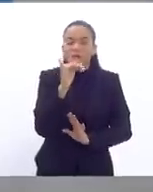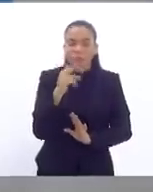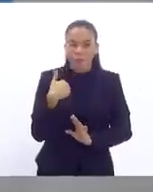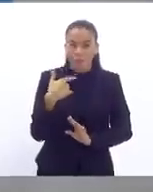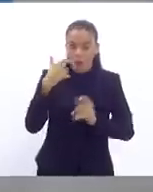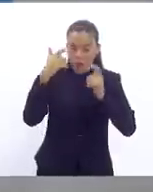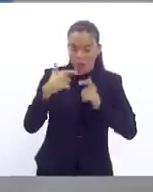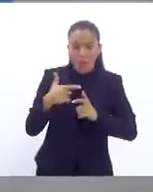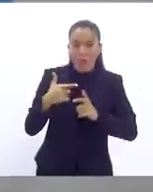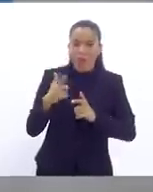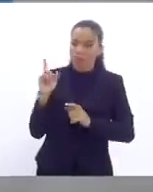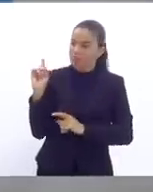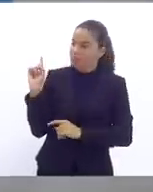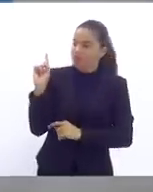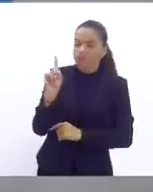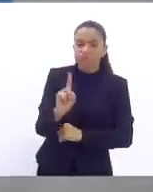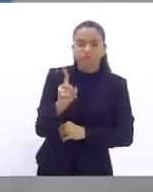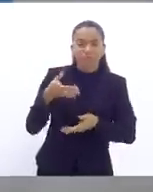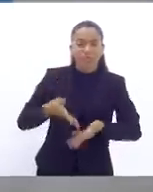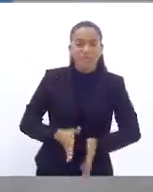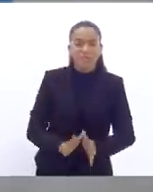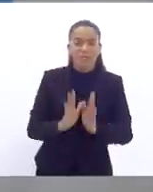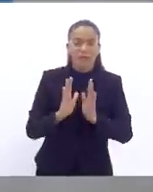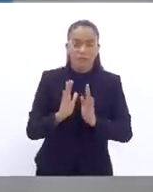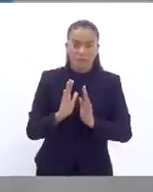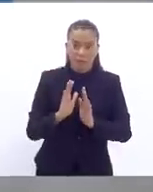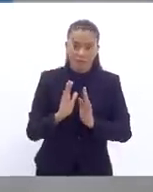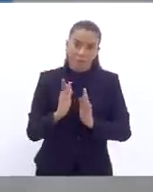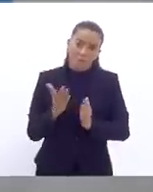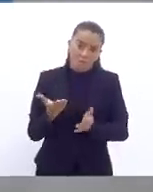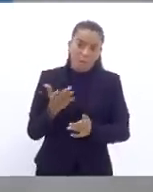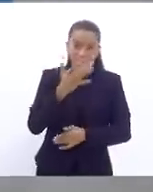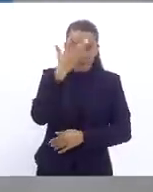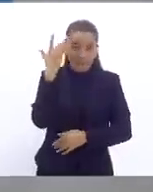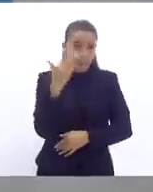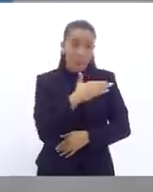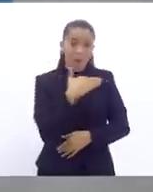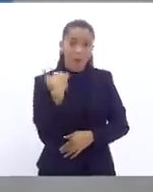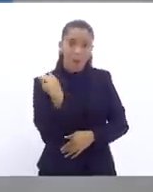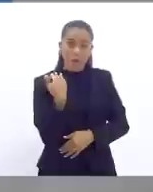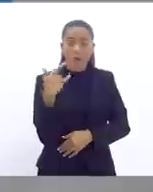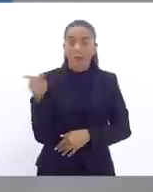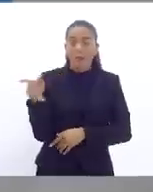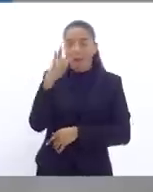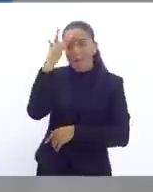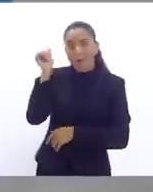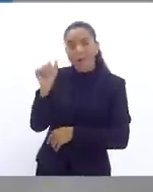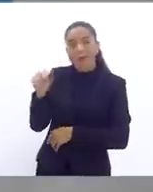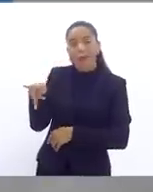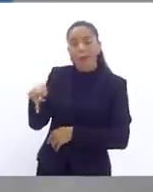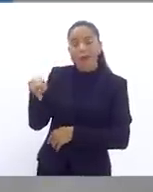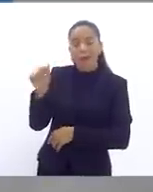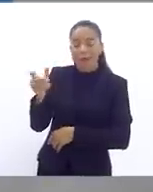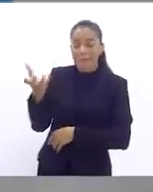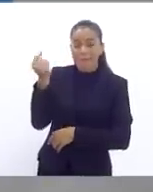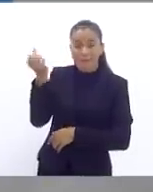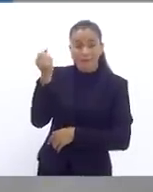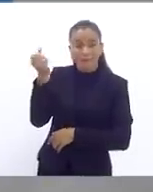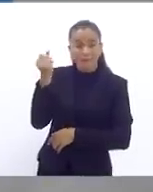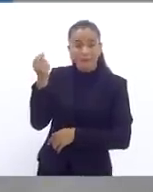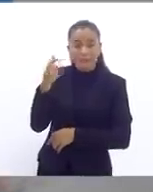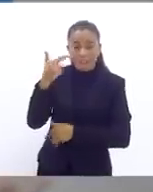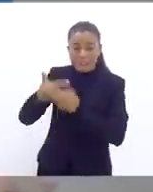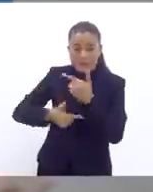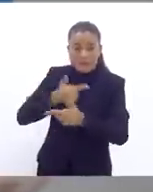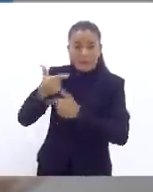um policial que perde a sua vida e uma e uma pensionista que Peregrina para receber essa questão ou